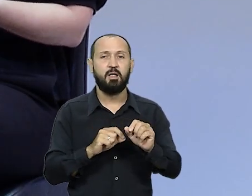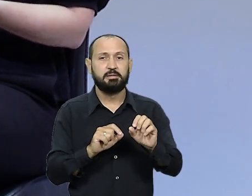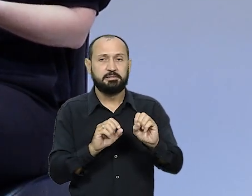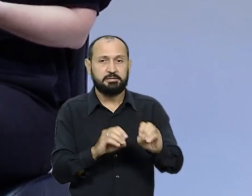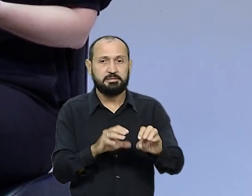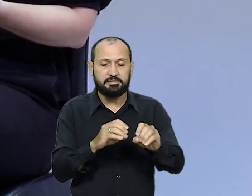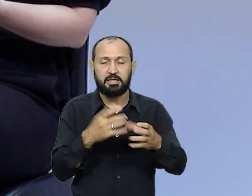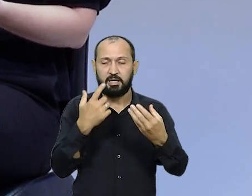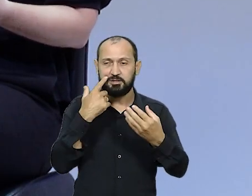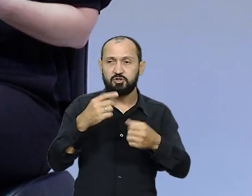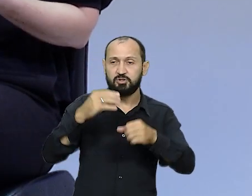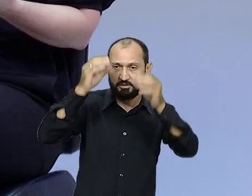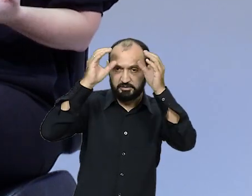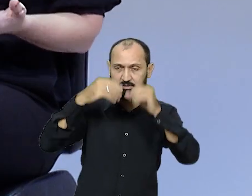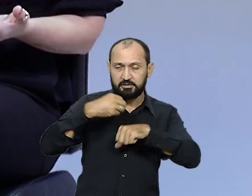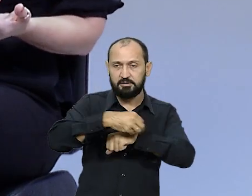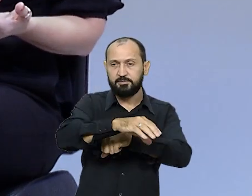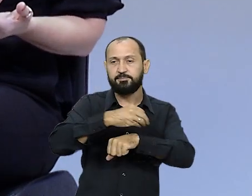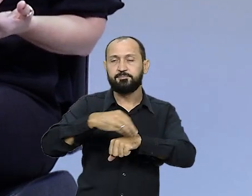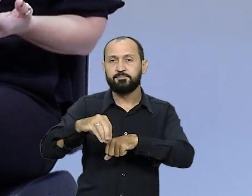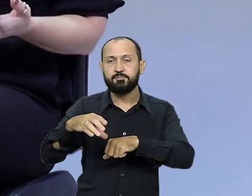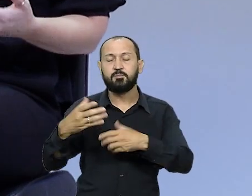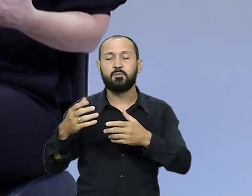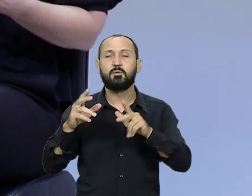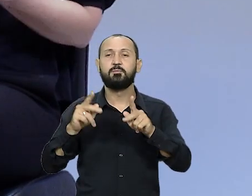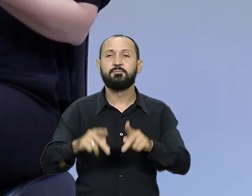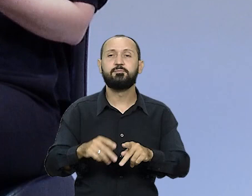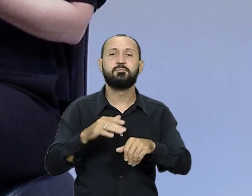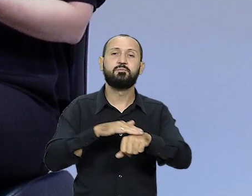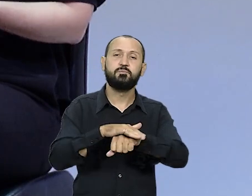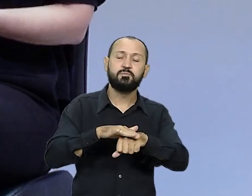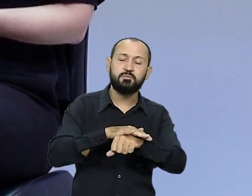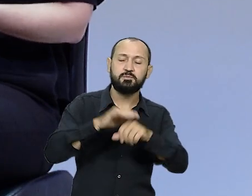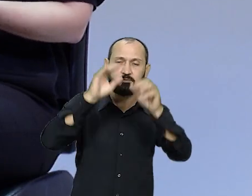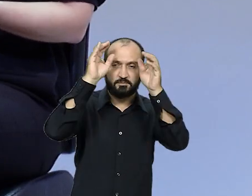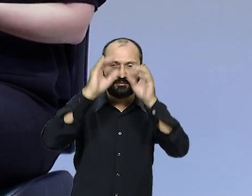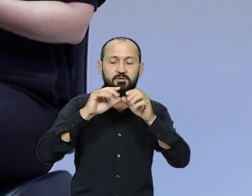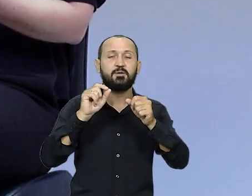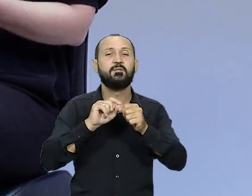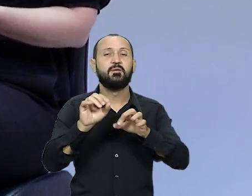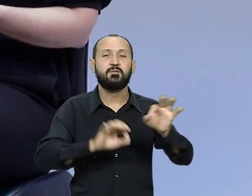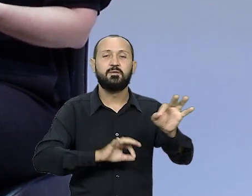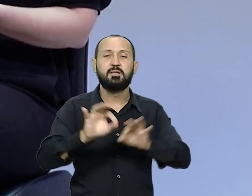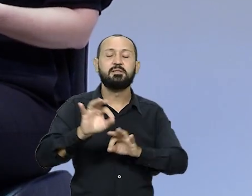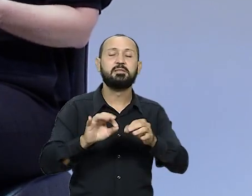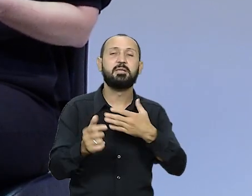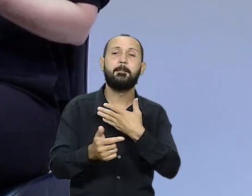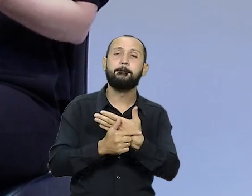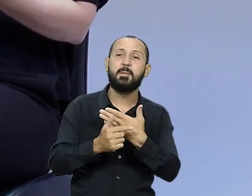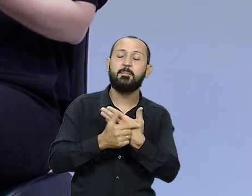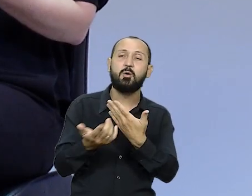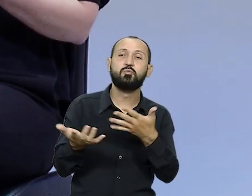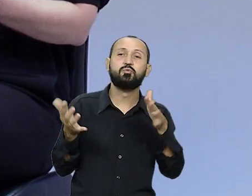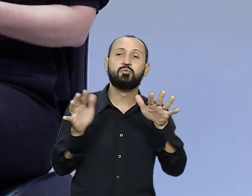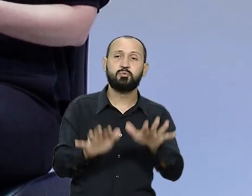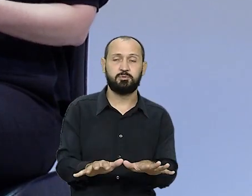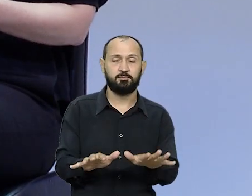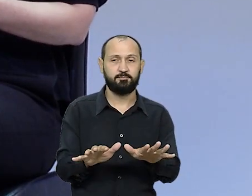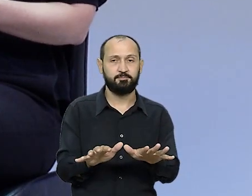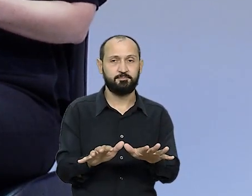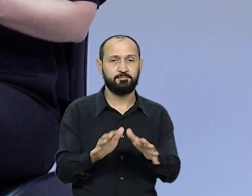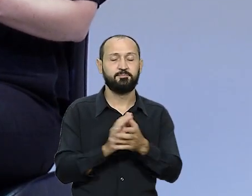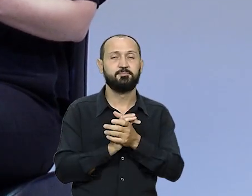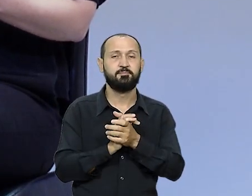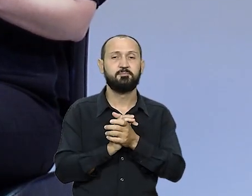dessa educação, de levar a cidadania para a população, de falar de cidadania, de fazer esse papel de